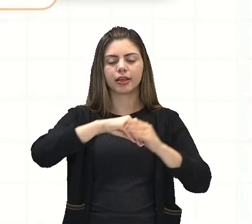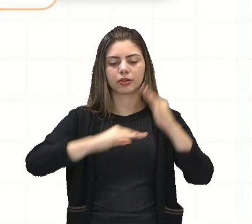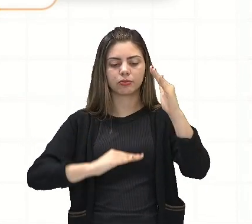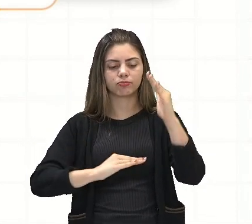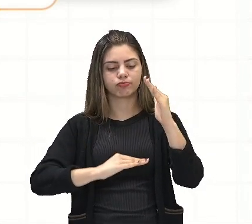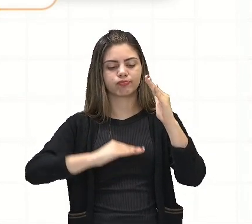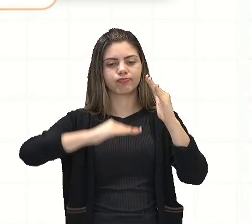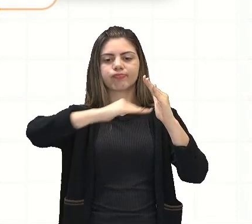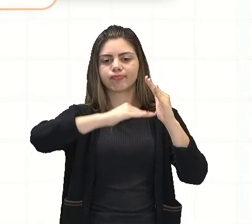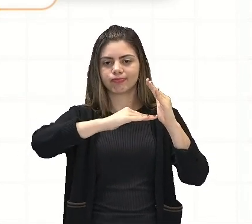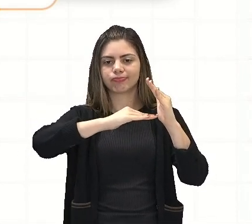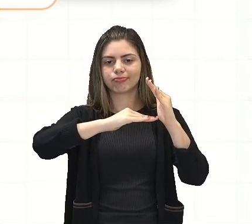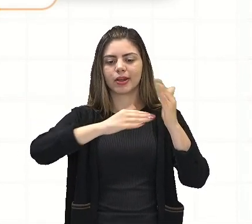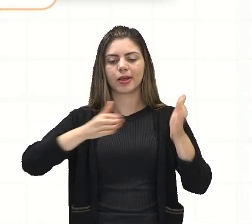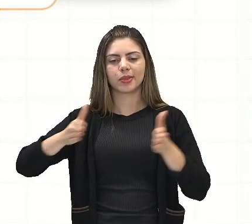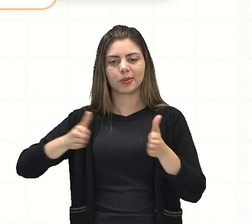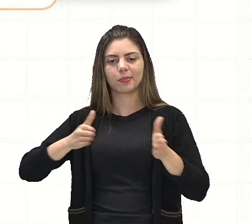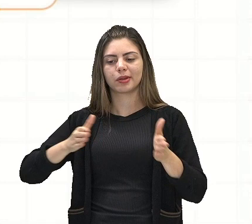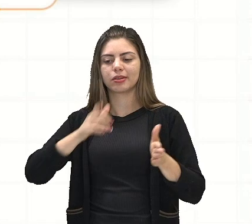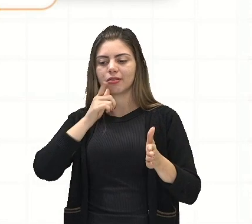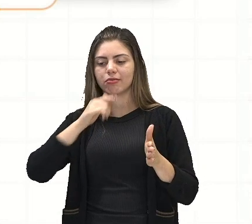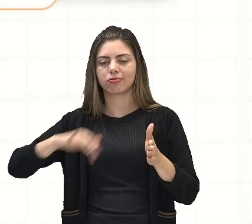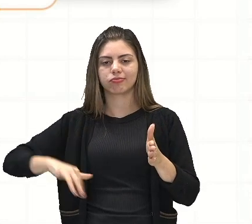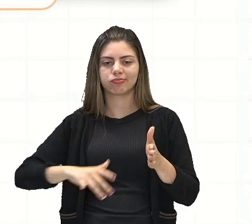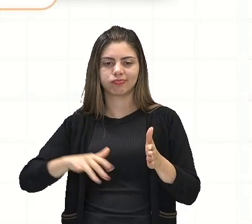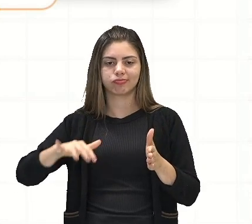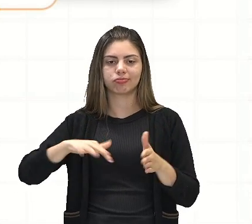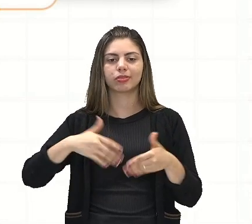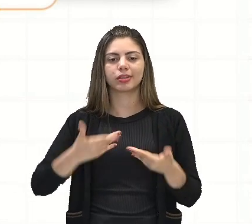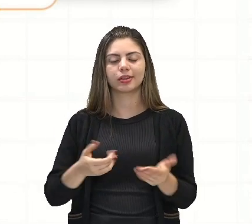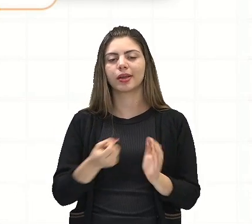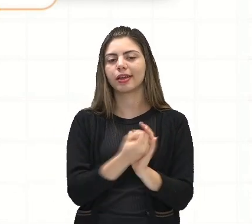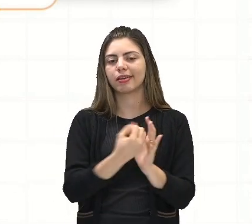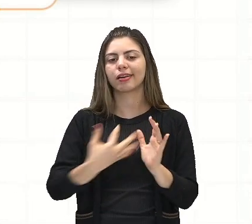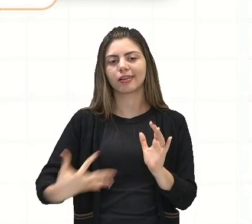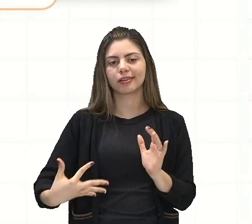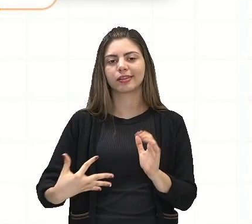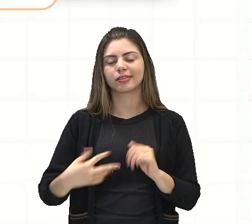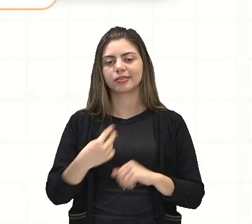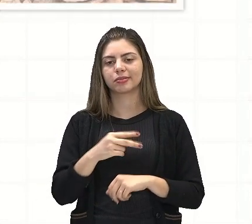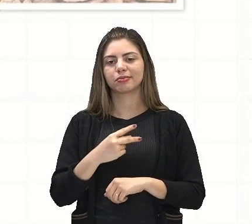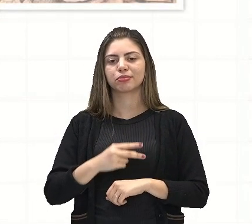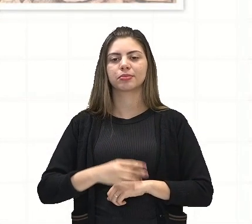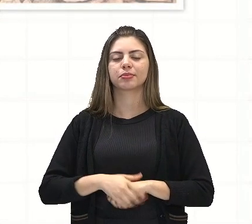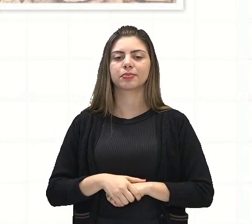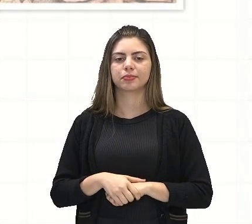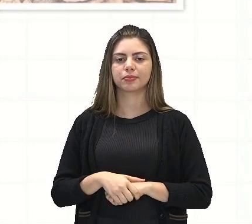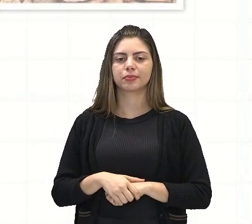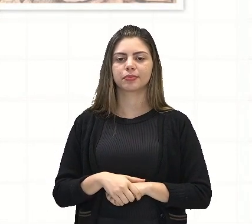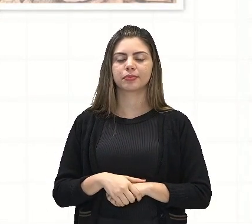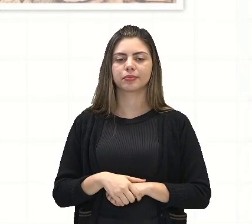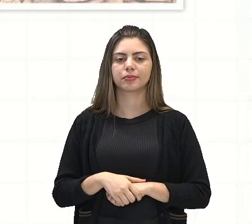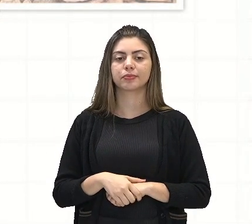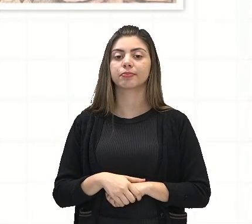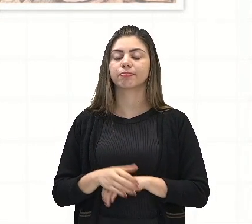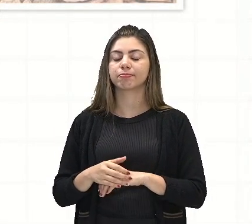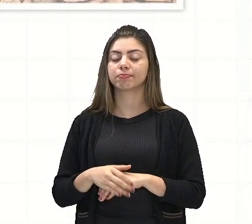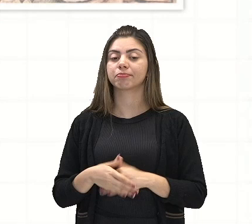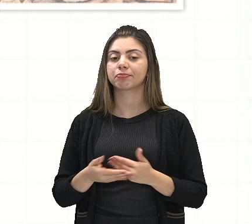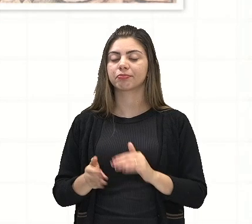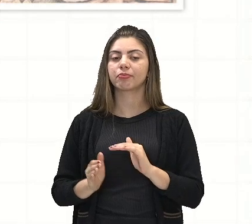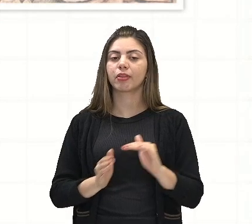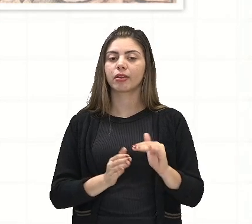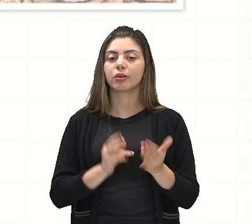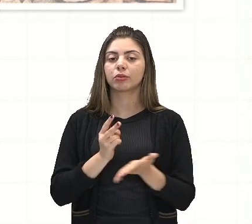isso aí é a caracterização das palafitas. Continuando, eu tenho aqui as